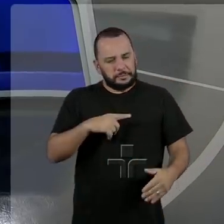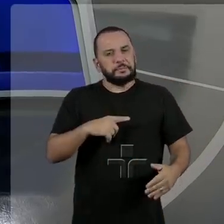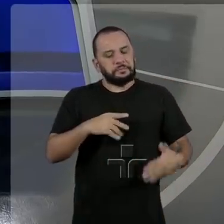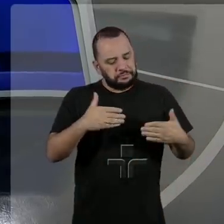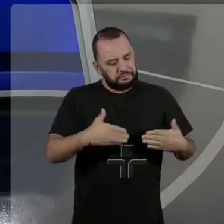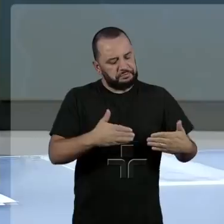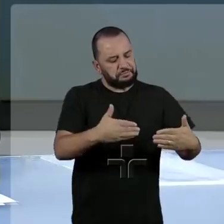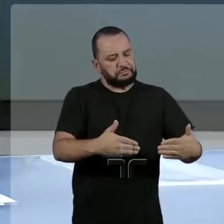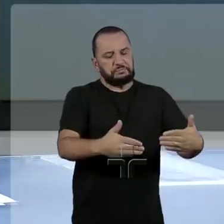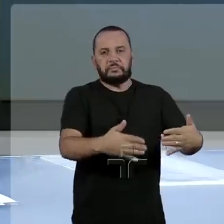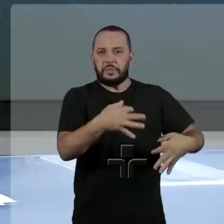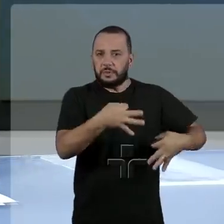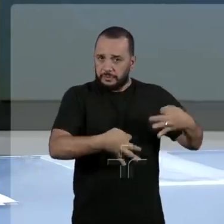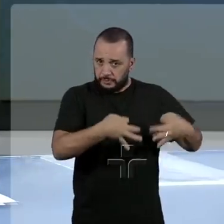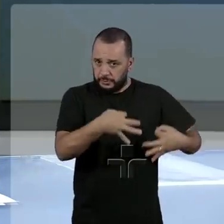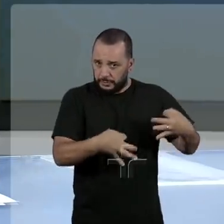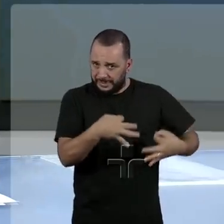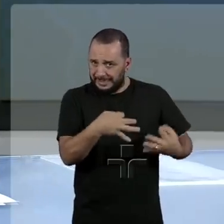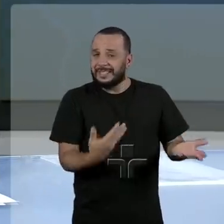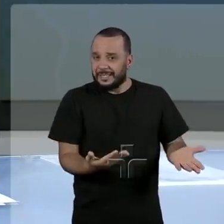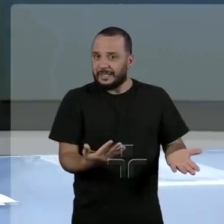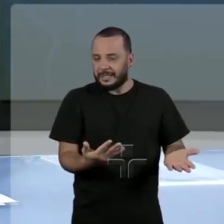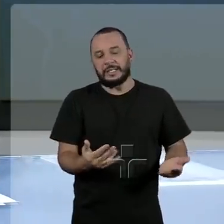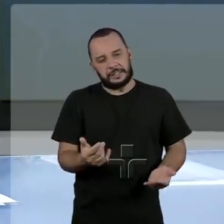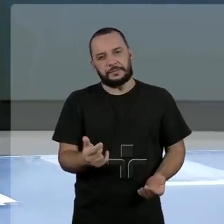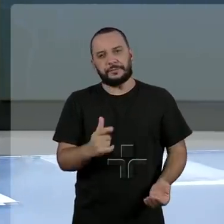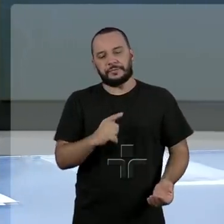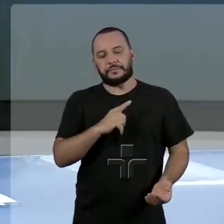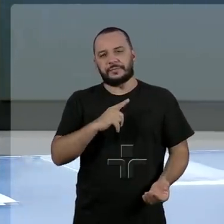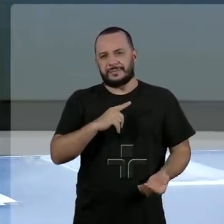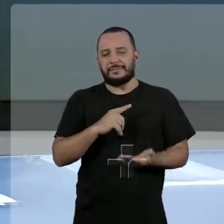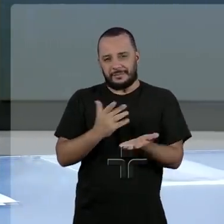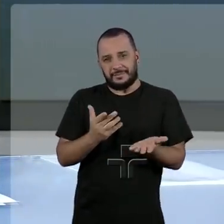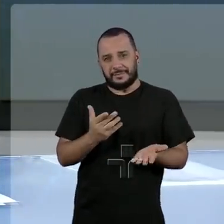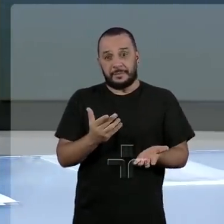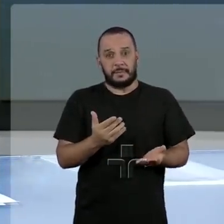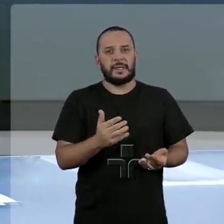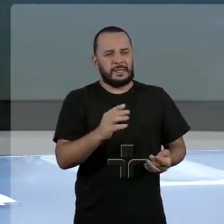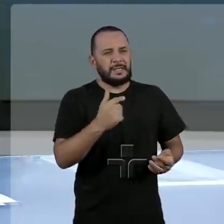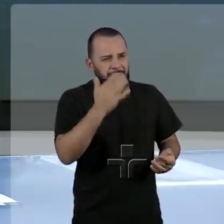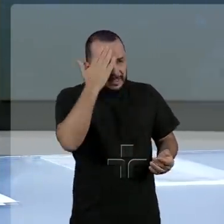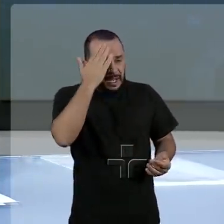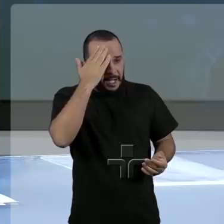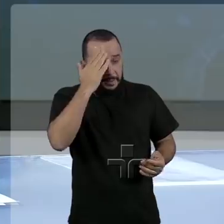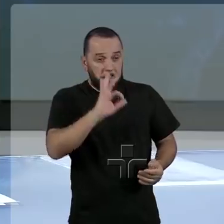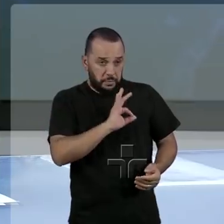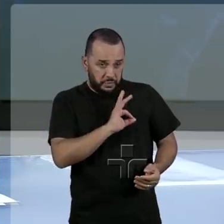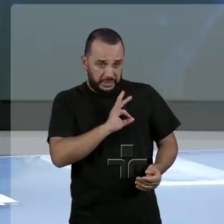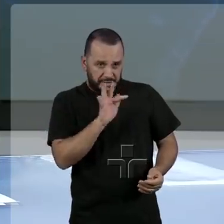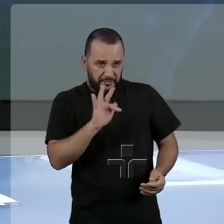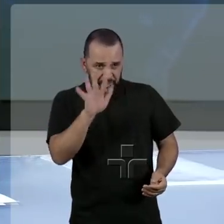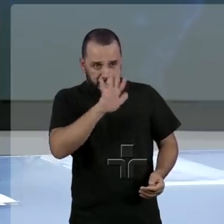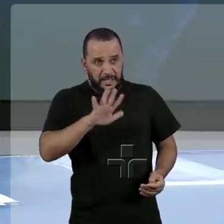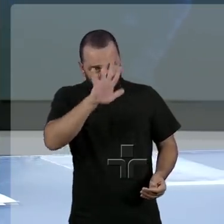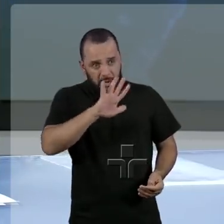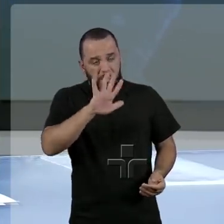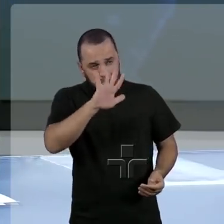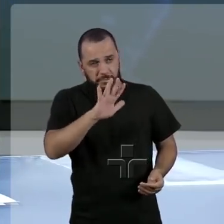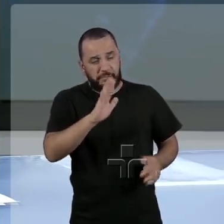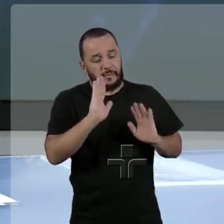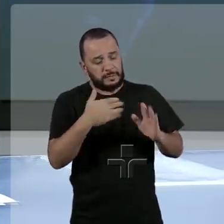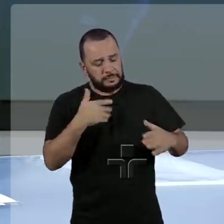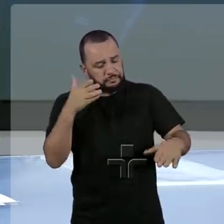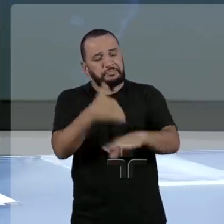Justiça, telespectador, o José Coura, essa intervenção da Polícia Federal se dá já sob essa